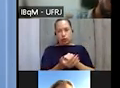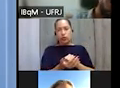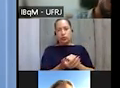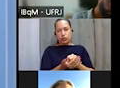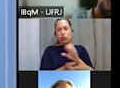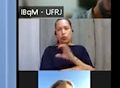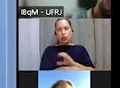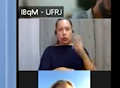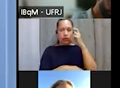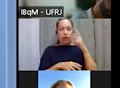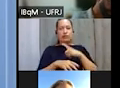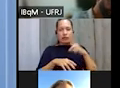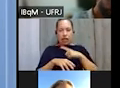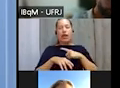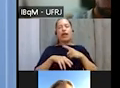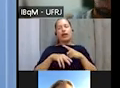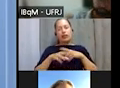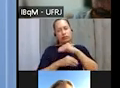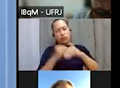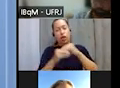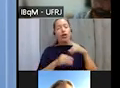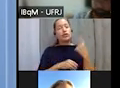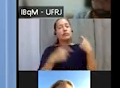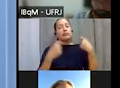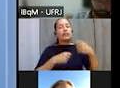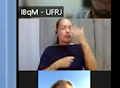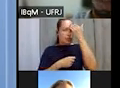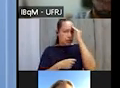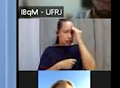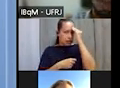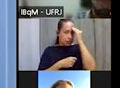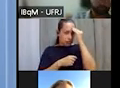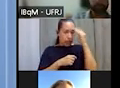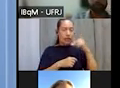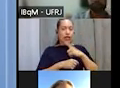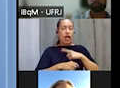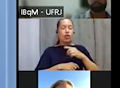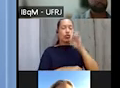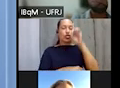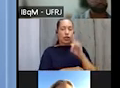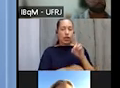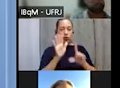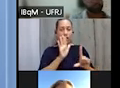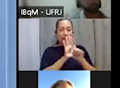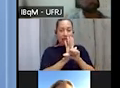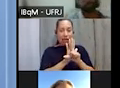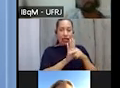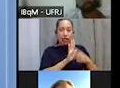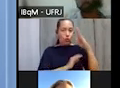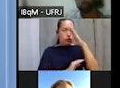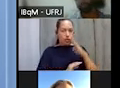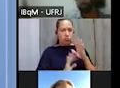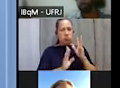caráter heterogêneo. Nós temos que entender que quem é detentor de um direito minerário pela legislação brasileira, mesmo que seja uma área